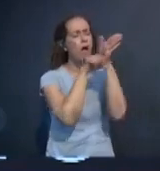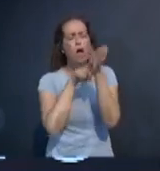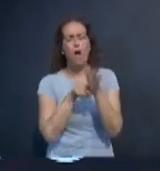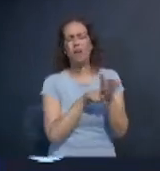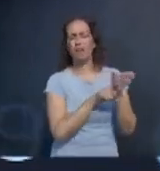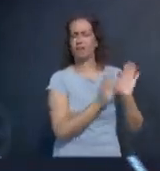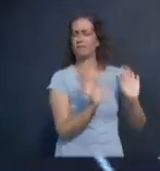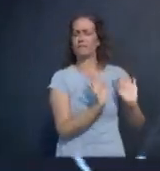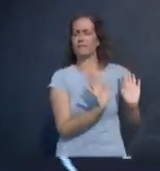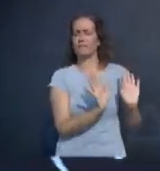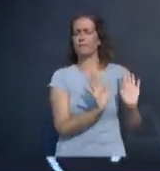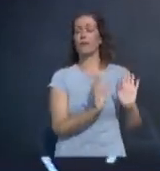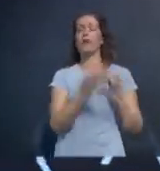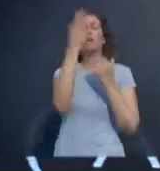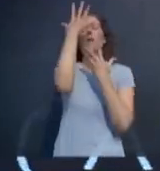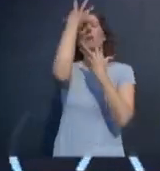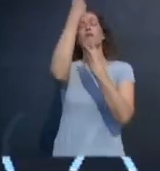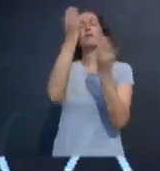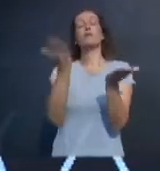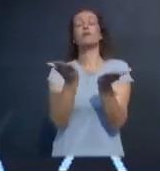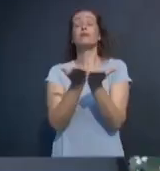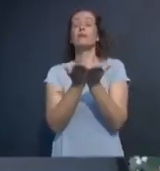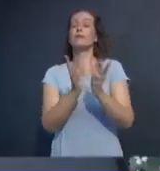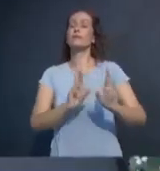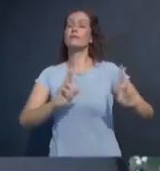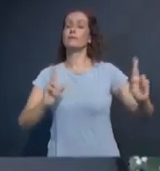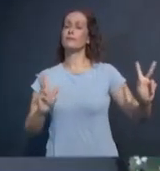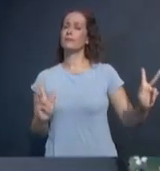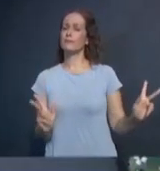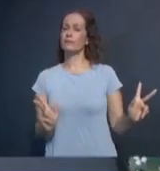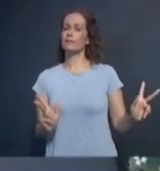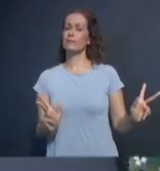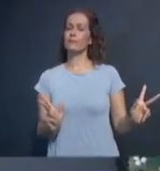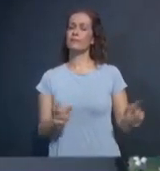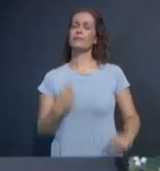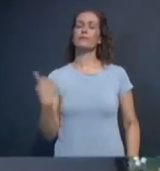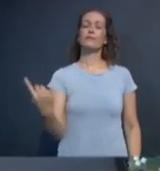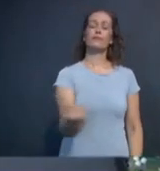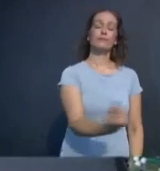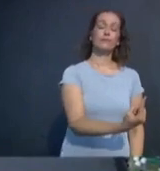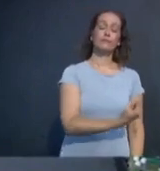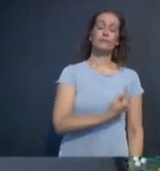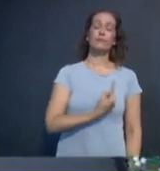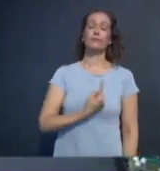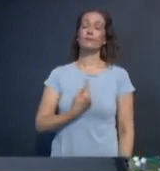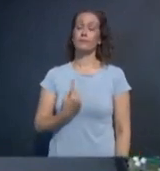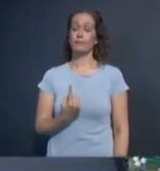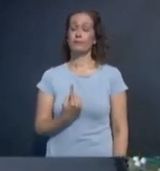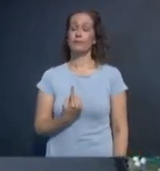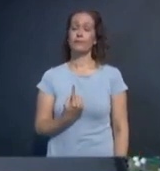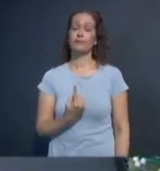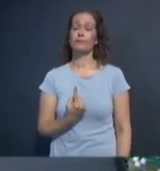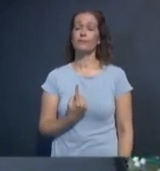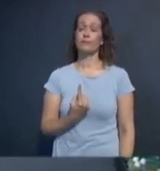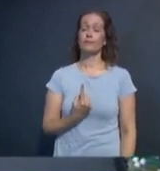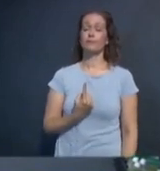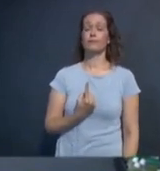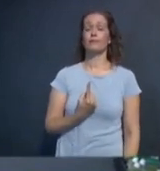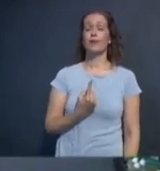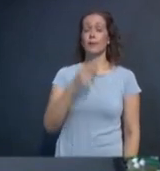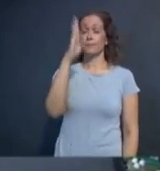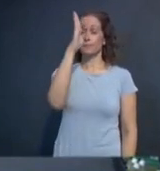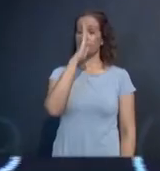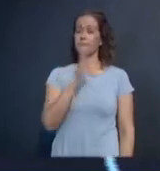A fé cristã não é isso que as pessoas hoje, infelizmente, na nossa terra, as igrejas estão ficando